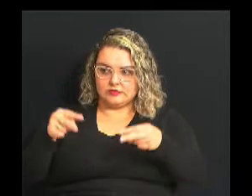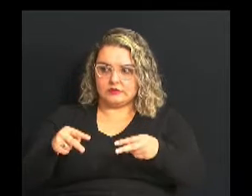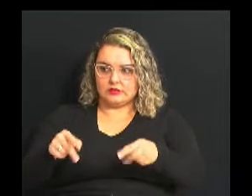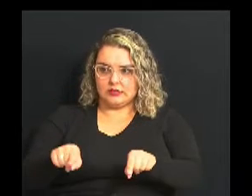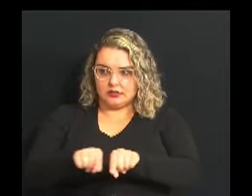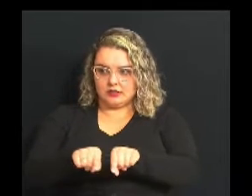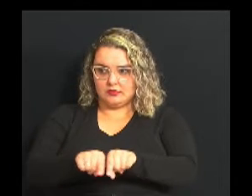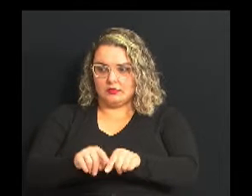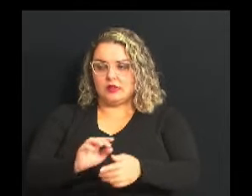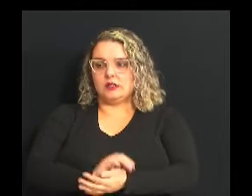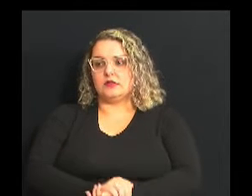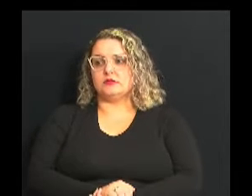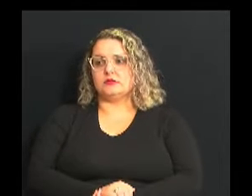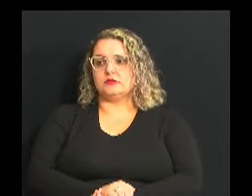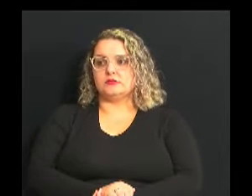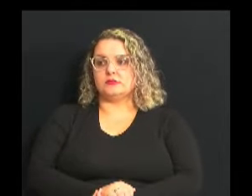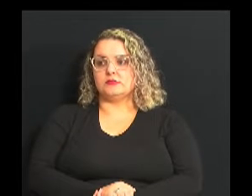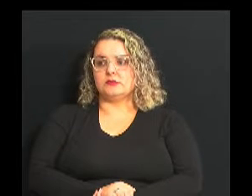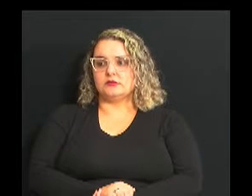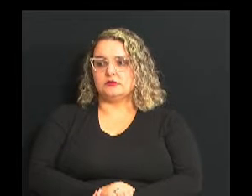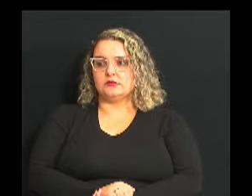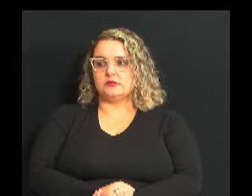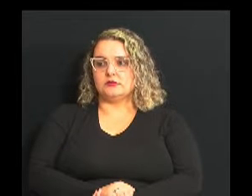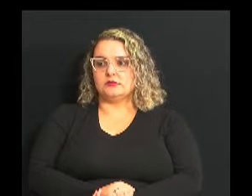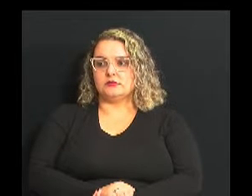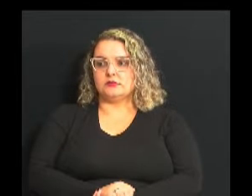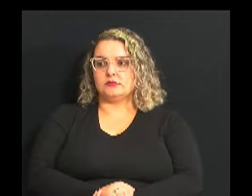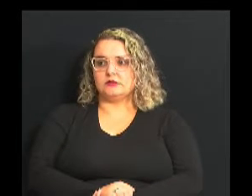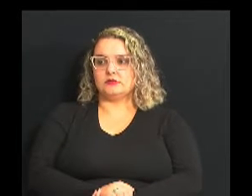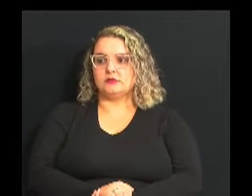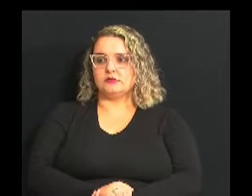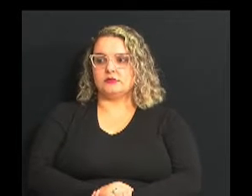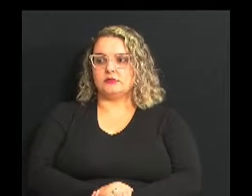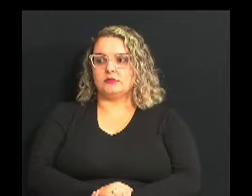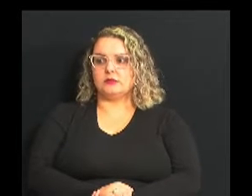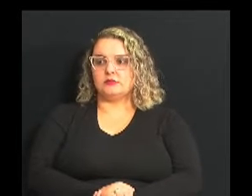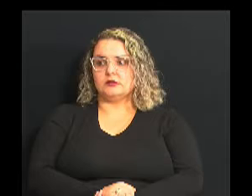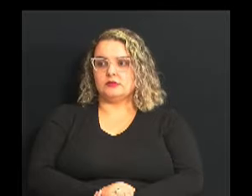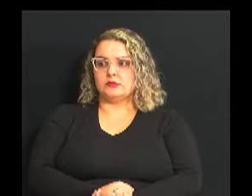Então, recentemente, a